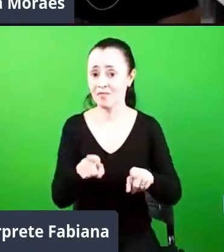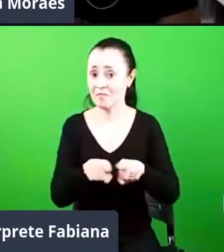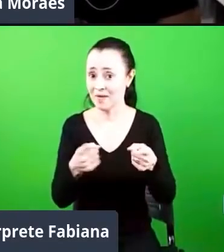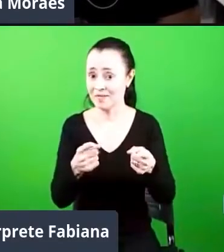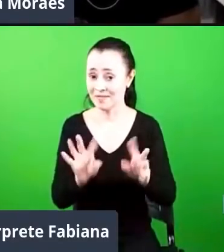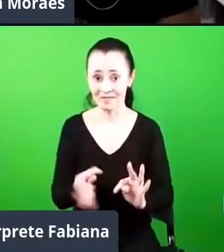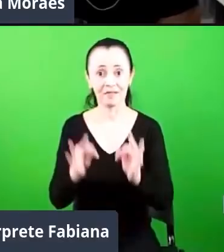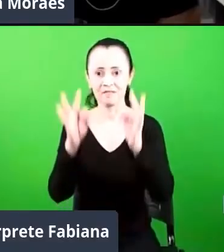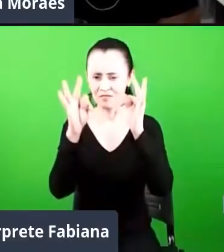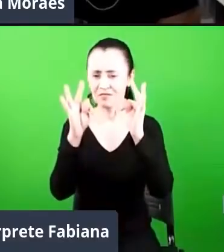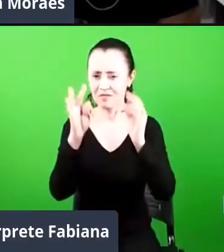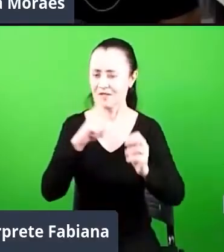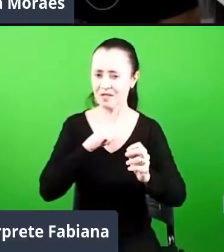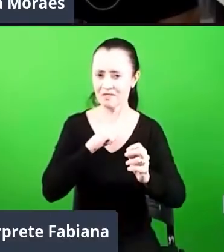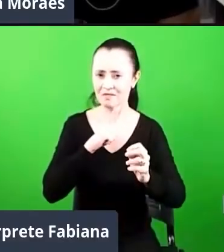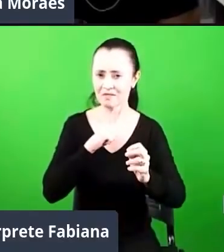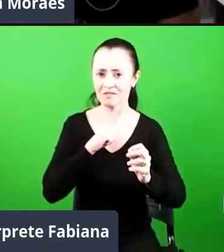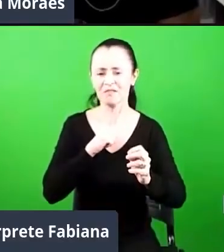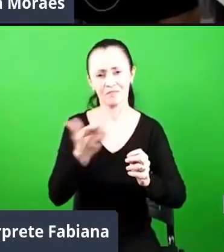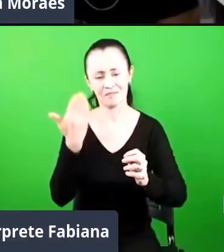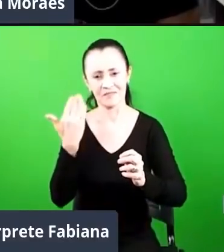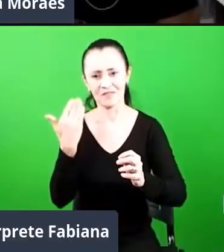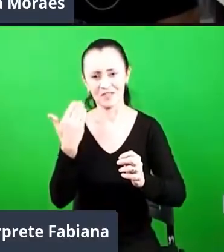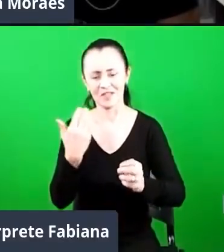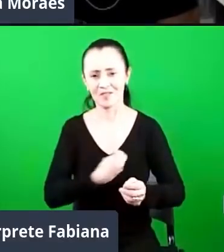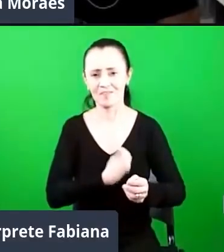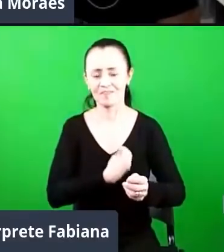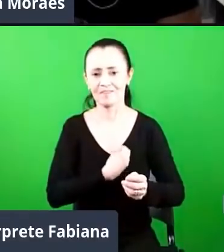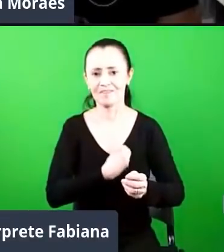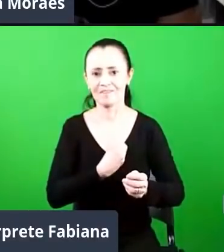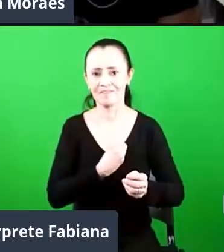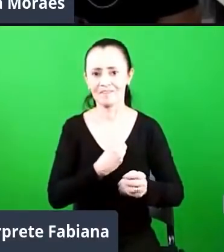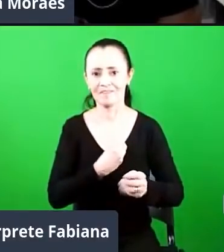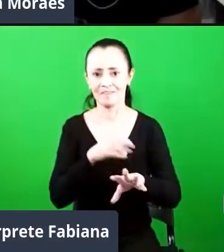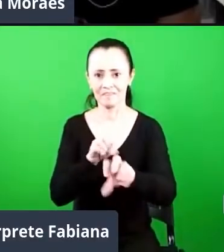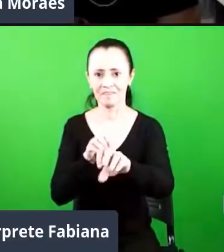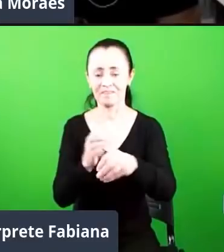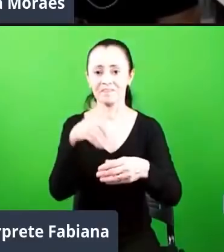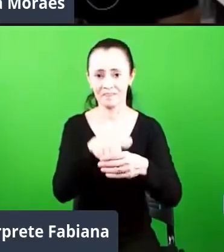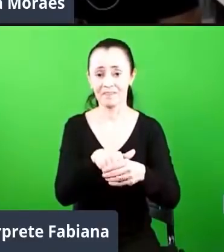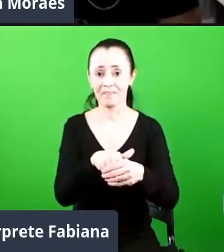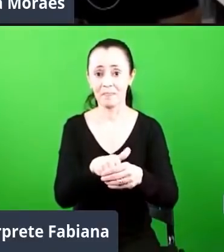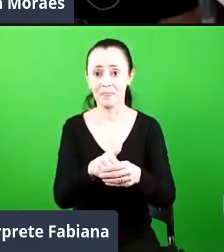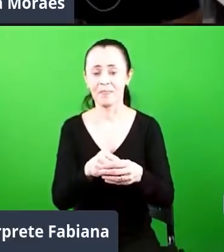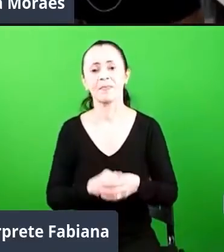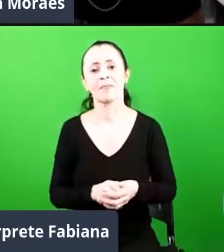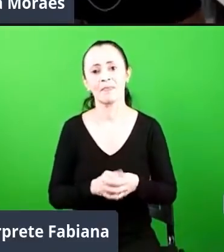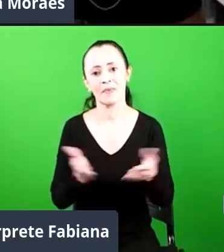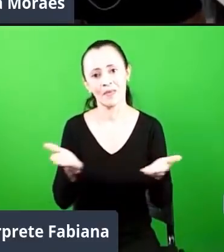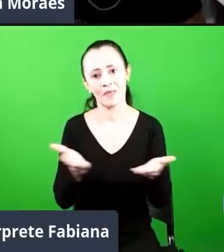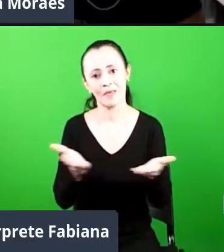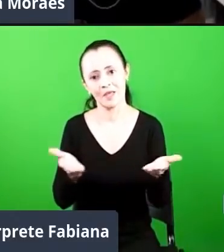estão presentes, já estavam presentes, né, na nossa educação. E aí agora eu quero ver com a professora Alana, né? Como